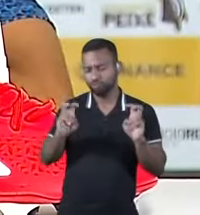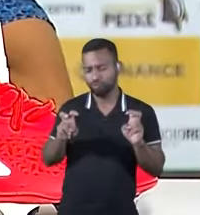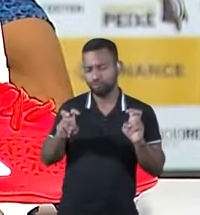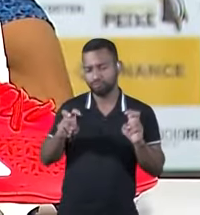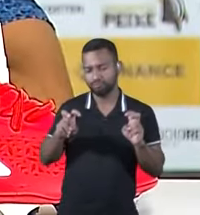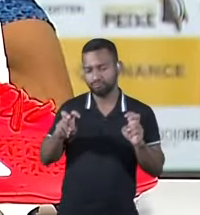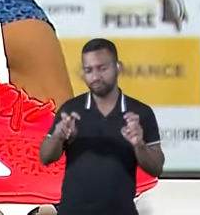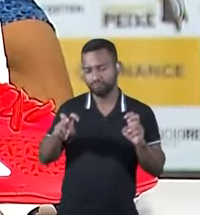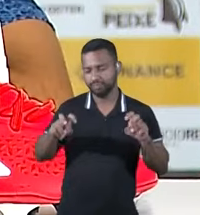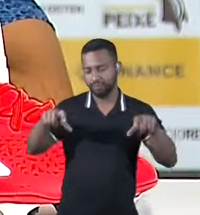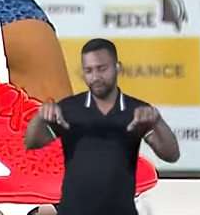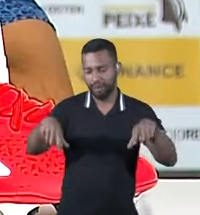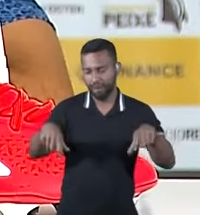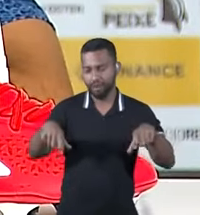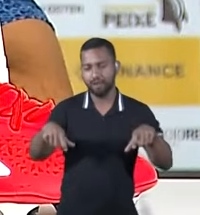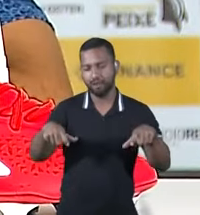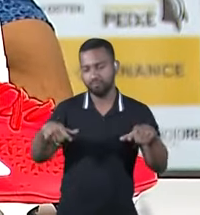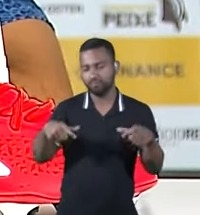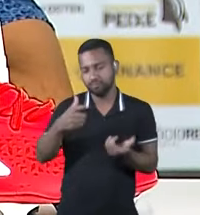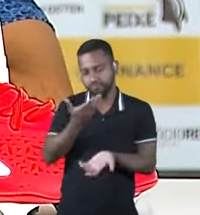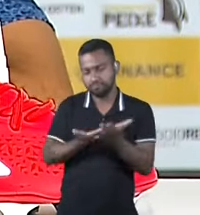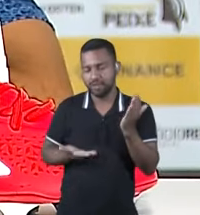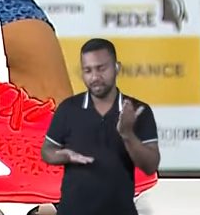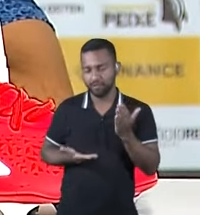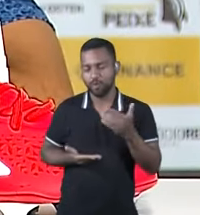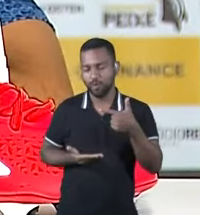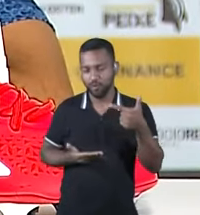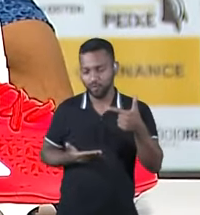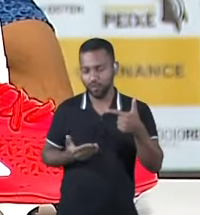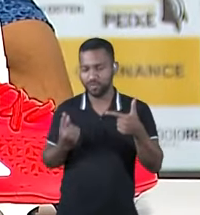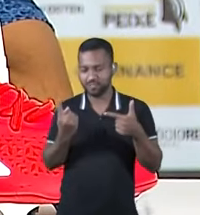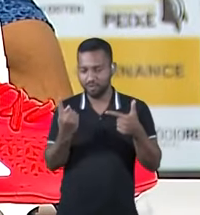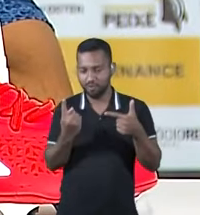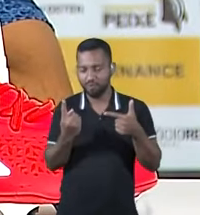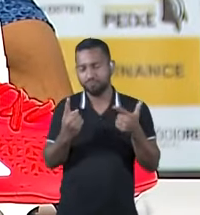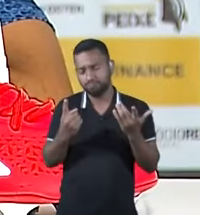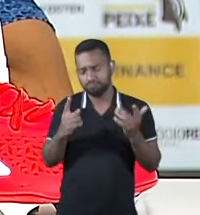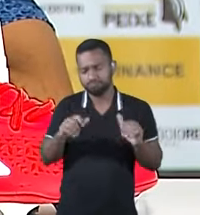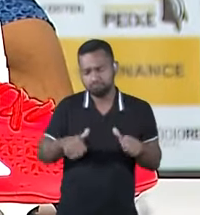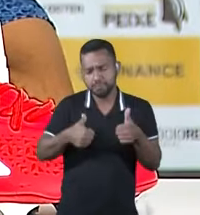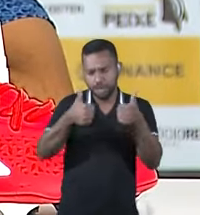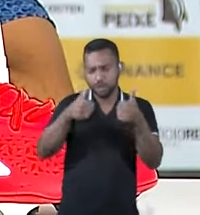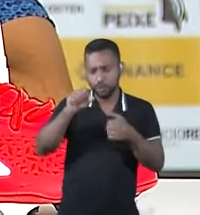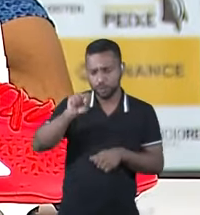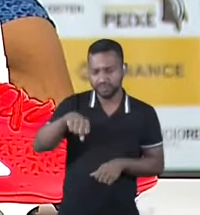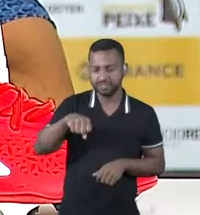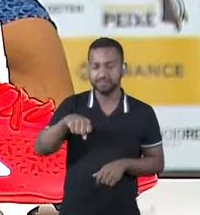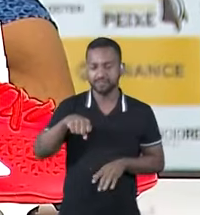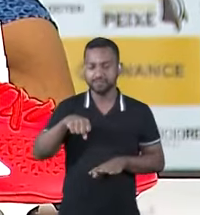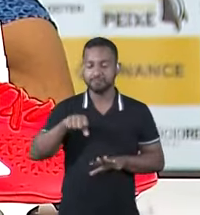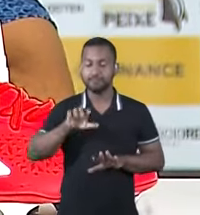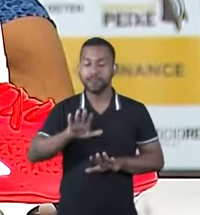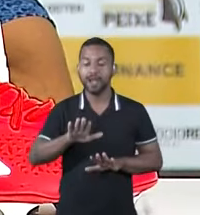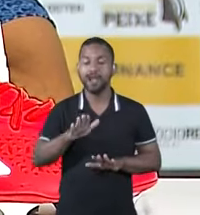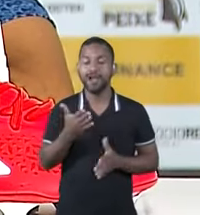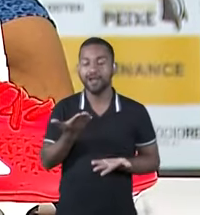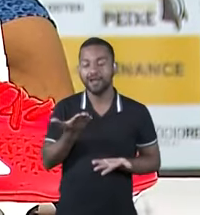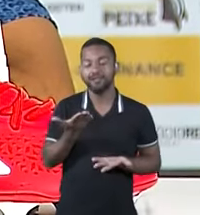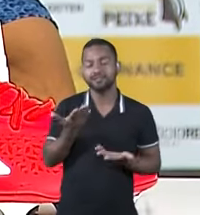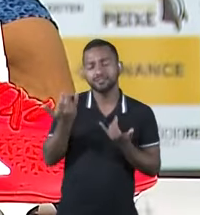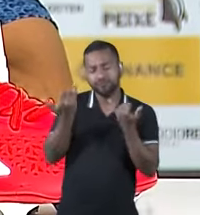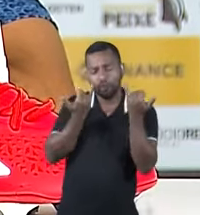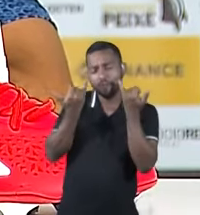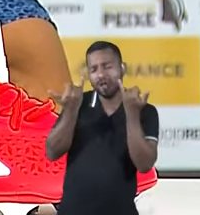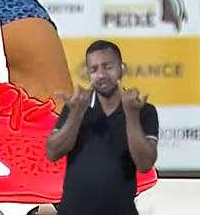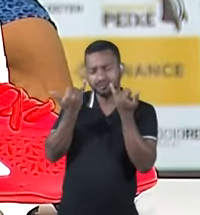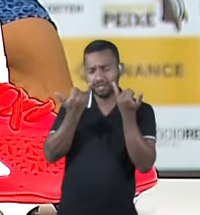bom em relação ao jogo que a gente perdeu aqui de 2-1 na fase classificatória. Melhorou bastante. Veio as informações aí